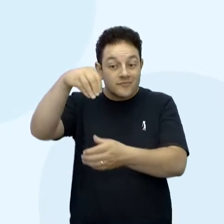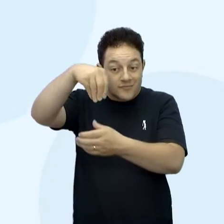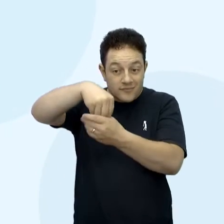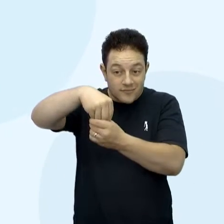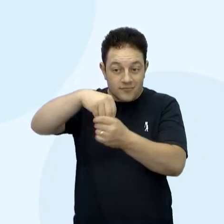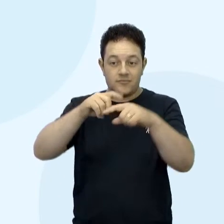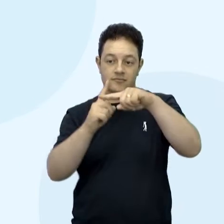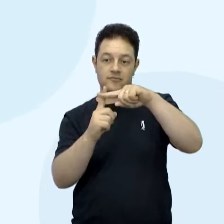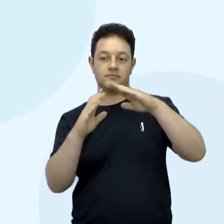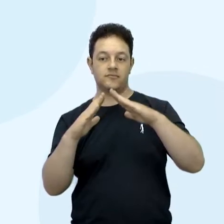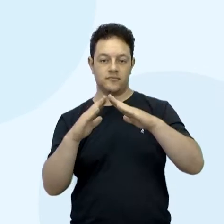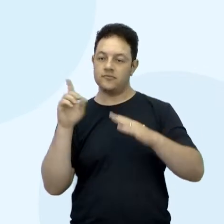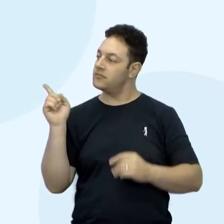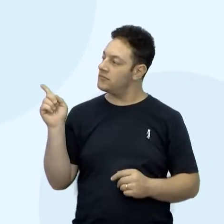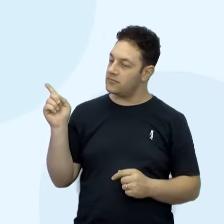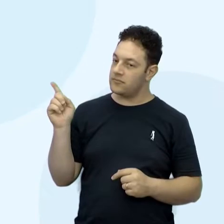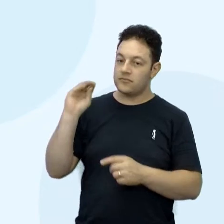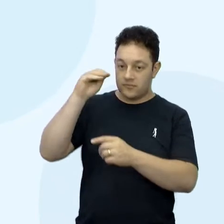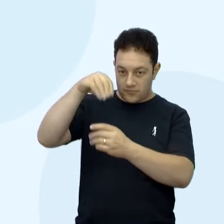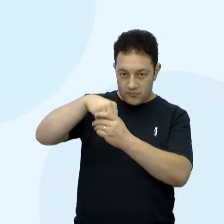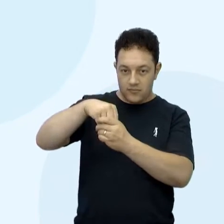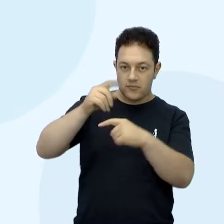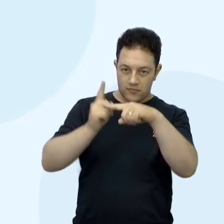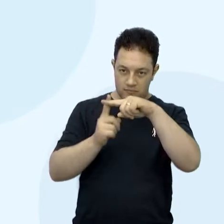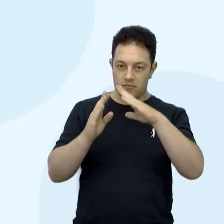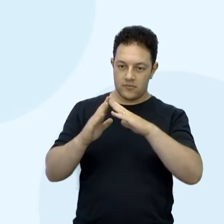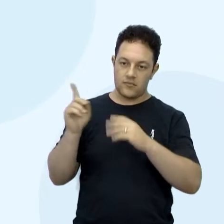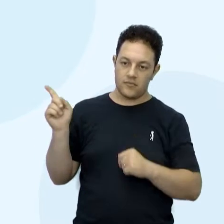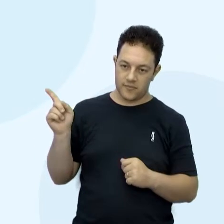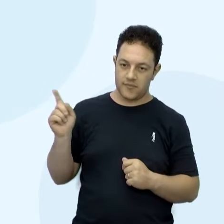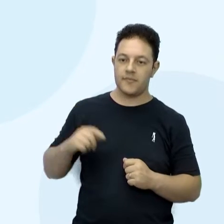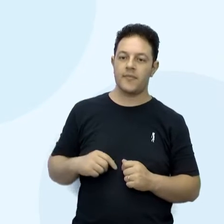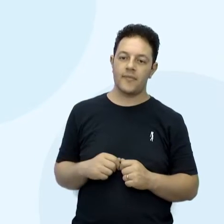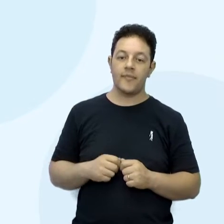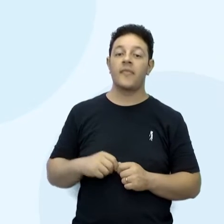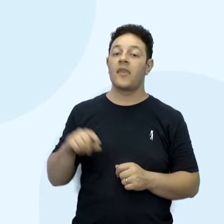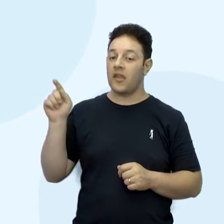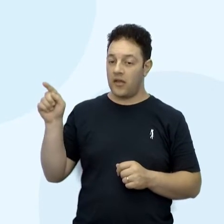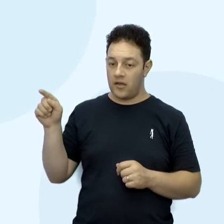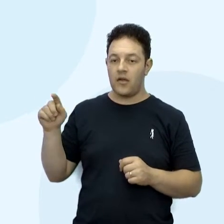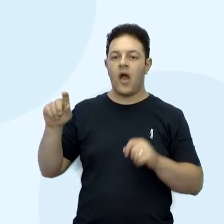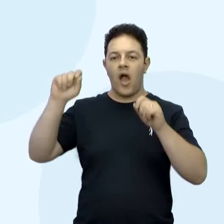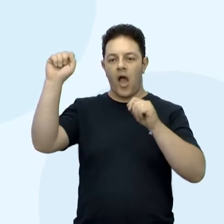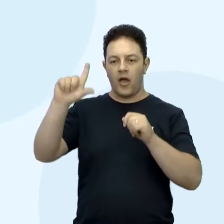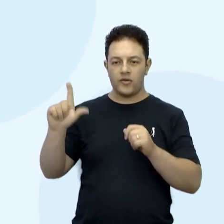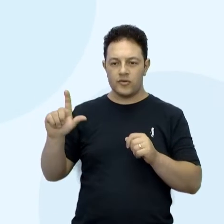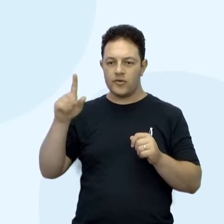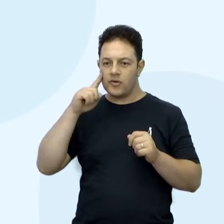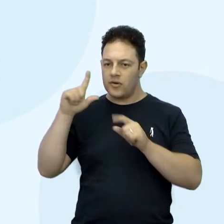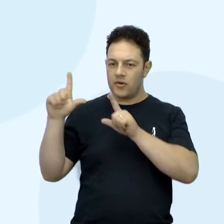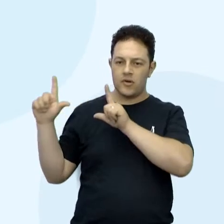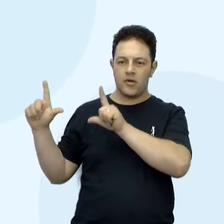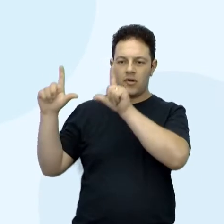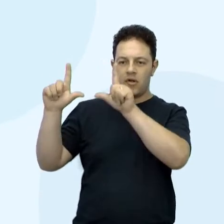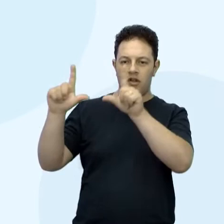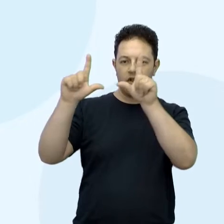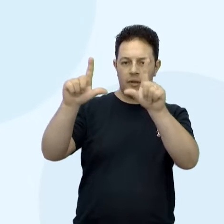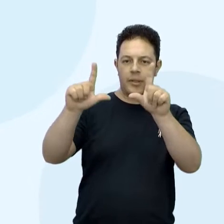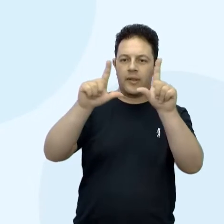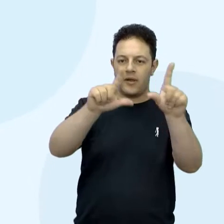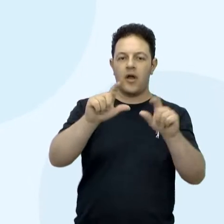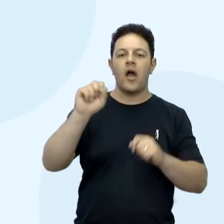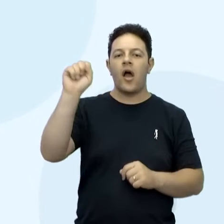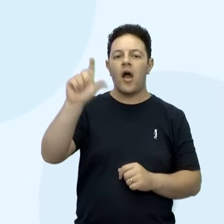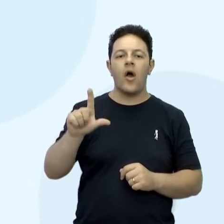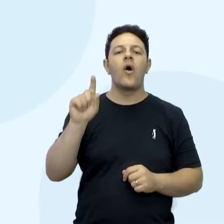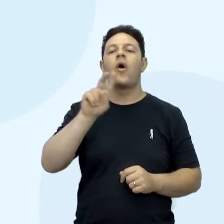Aqui nós temos uma imagem do interior da catedral. E essas partes azuis que vocês estão percebendo, né, nas colunas, são